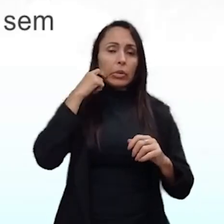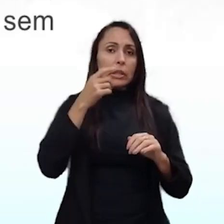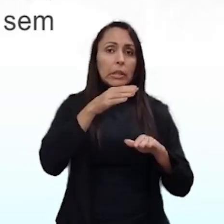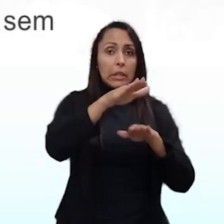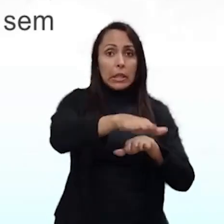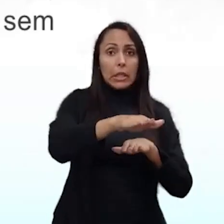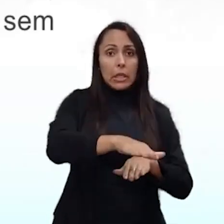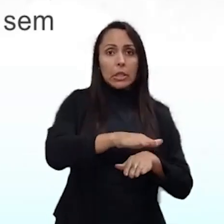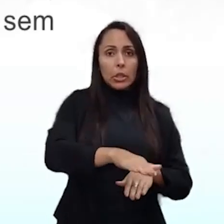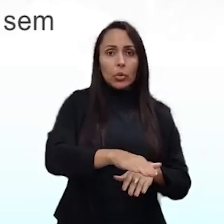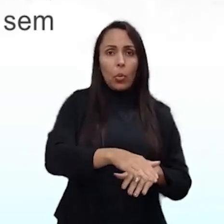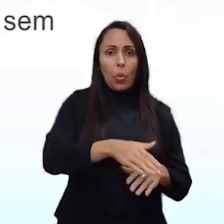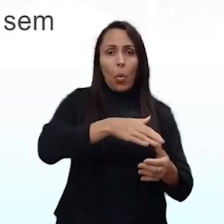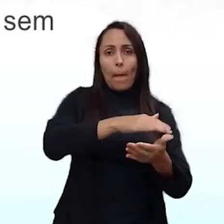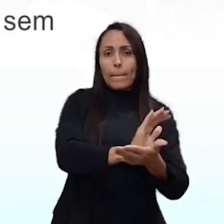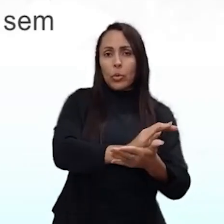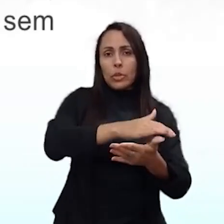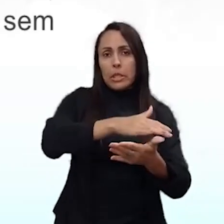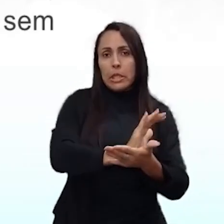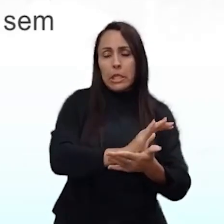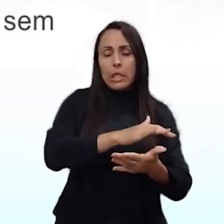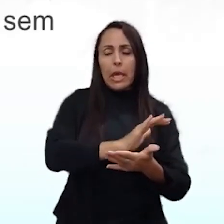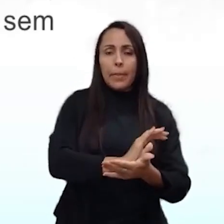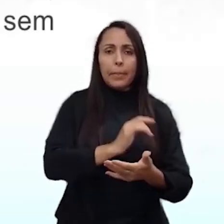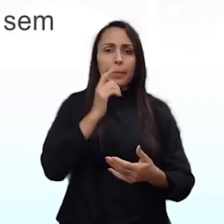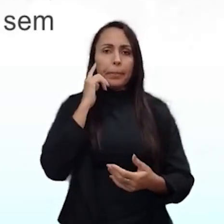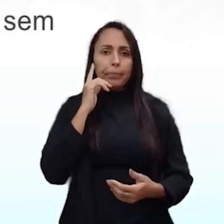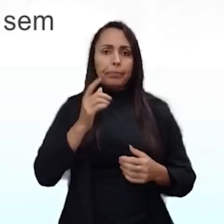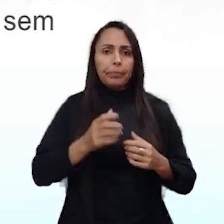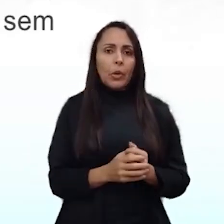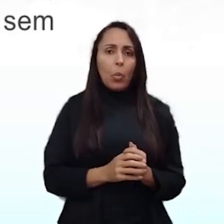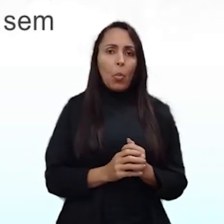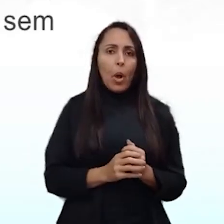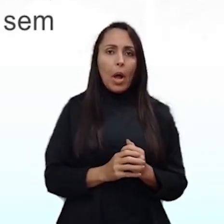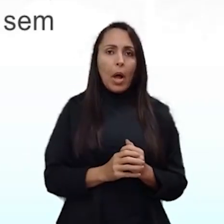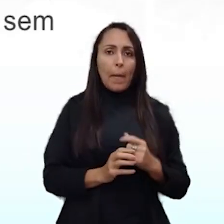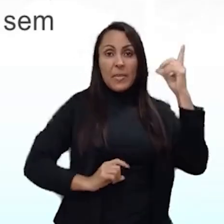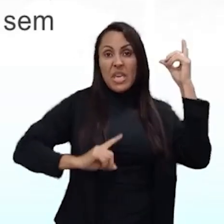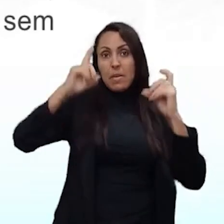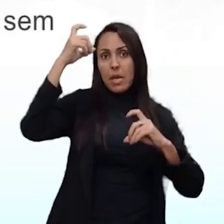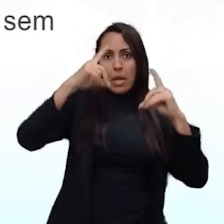uma mímica. Olha lá o exemplo que eu coloquei. Pronto, olha lá.